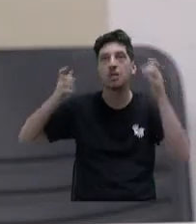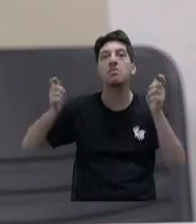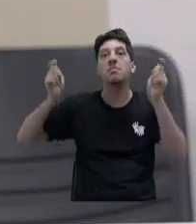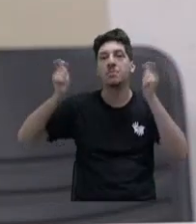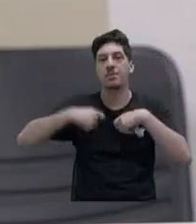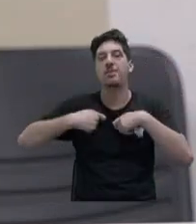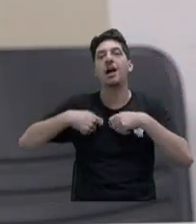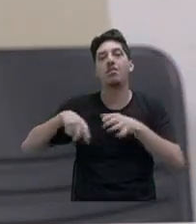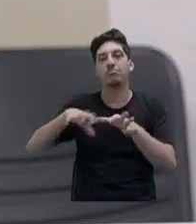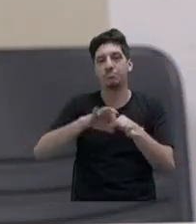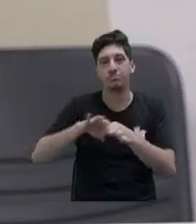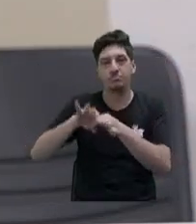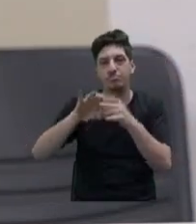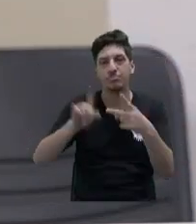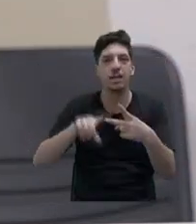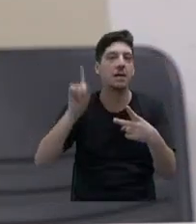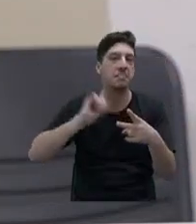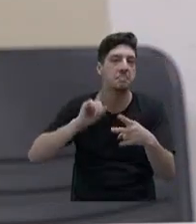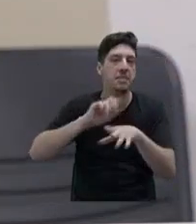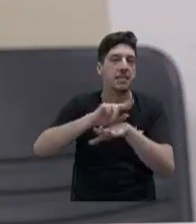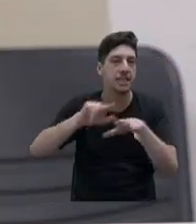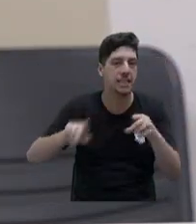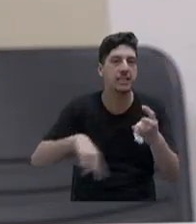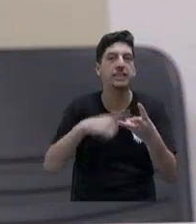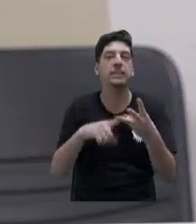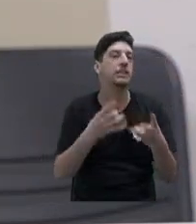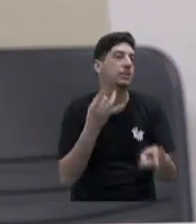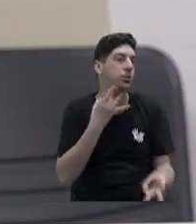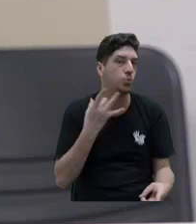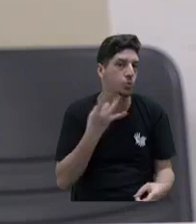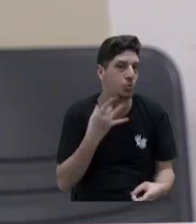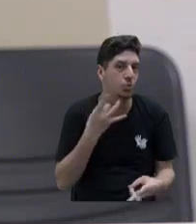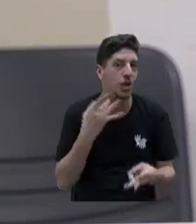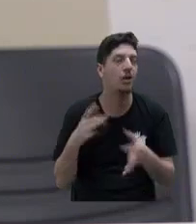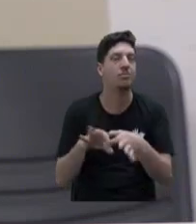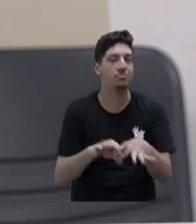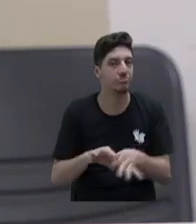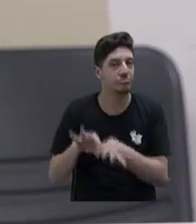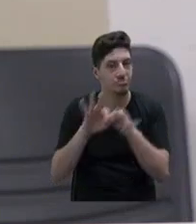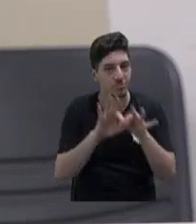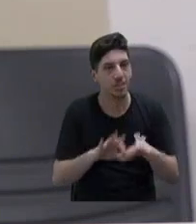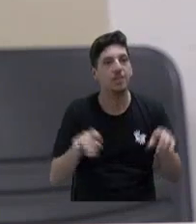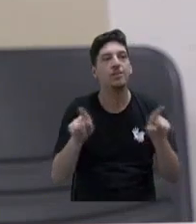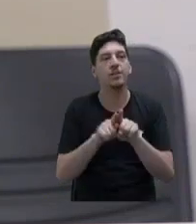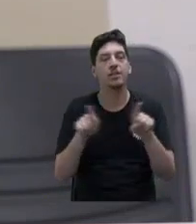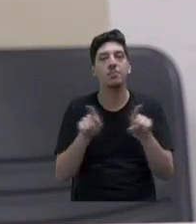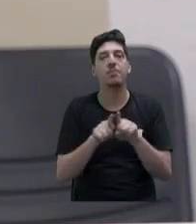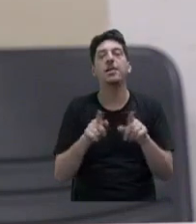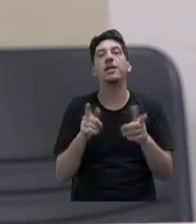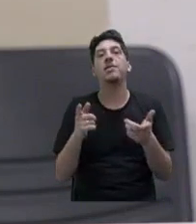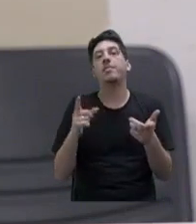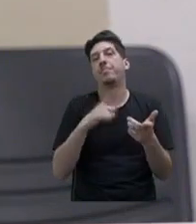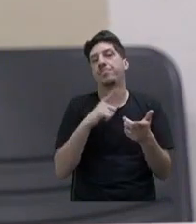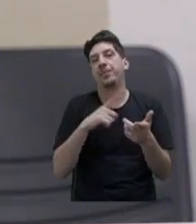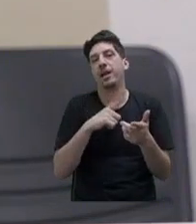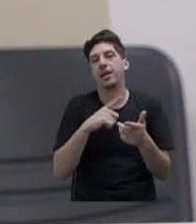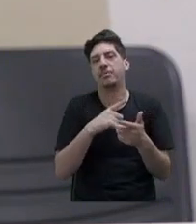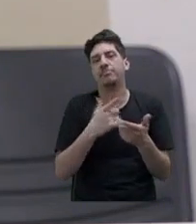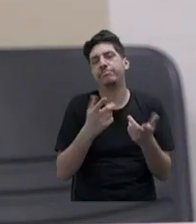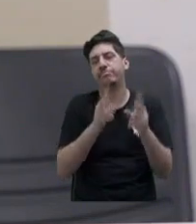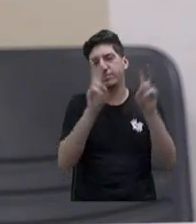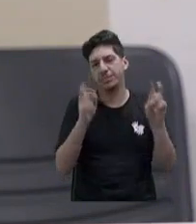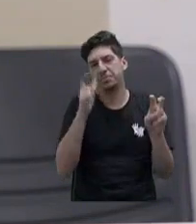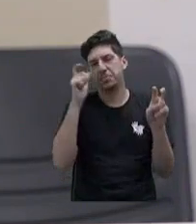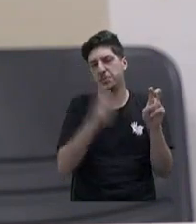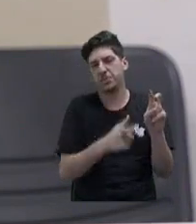mineiridade nos une, o nosso mineirês nos une, e temos uma questão muito interessante, que